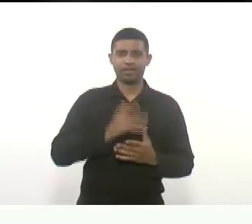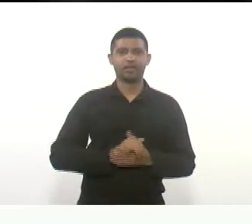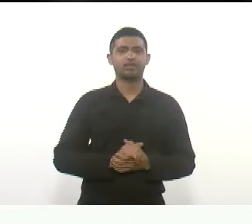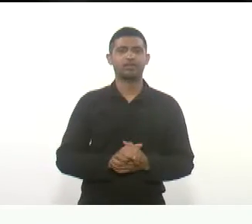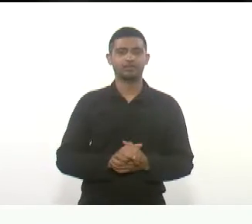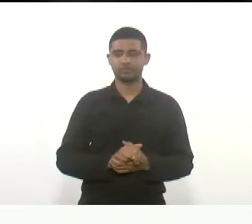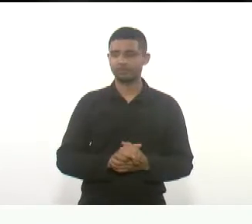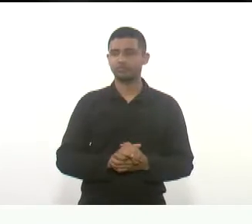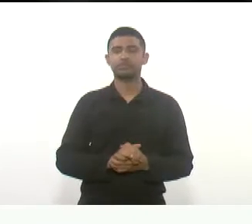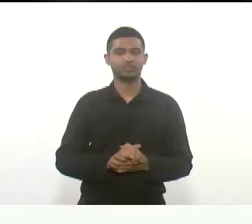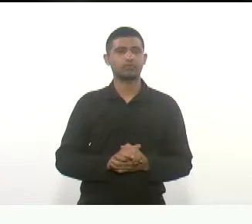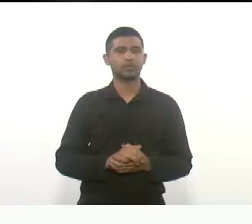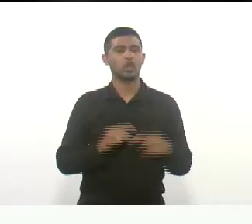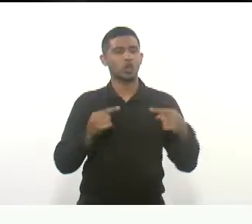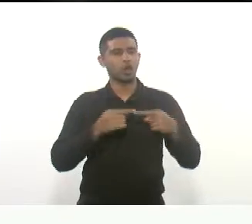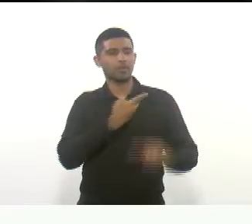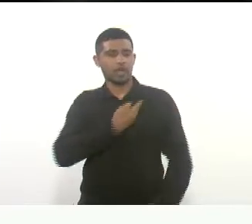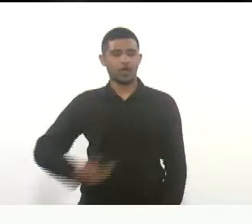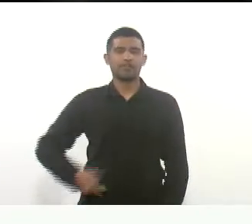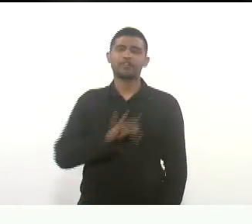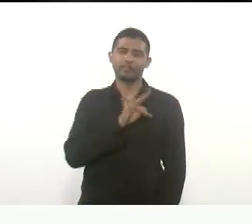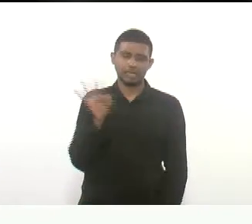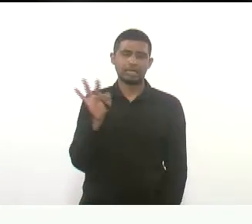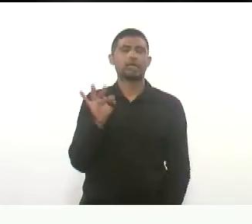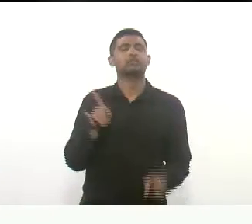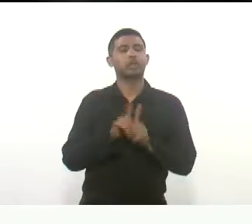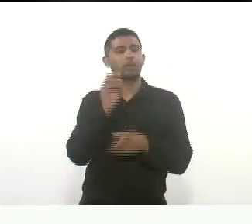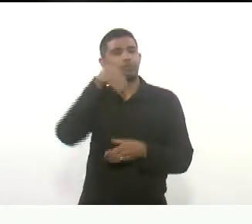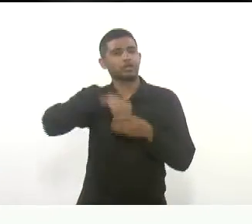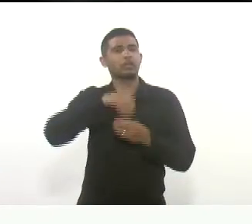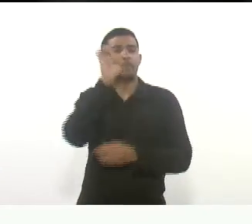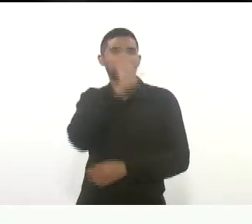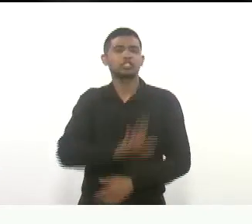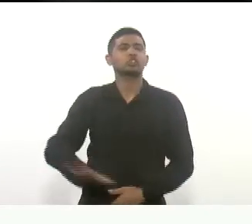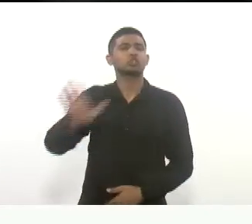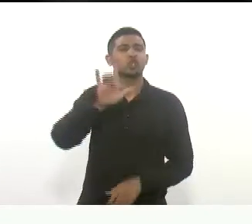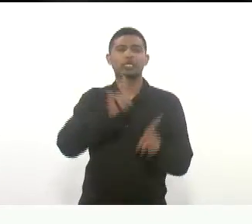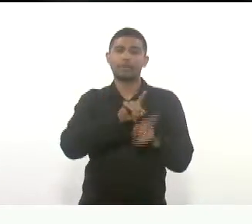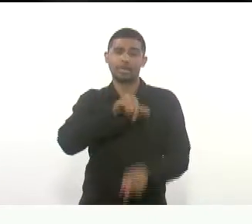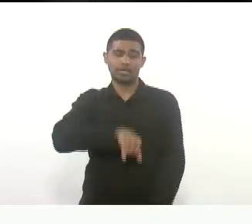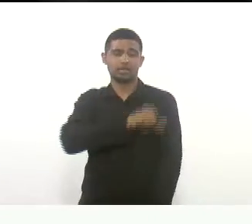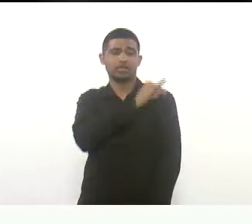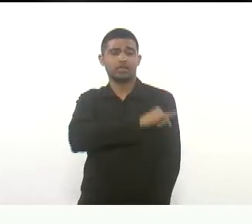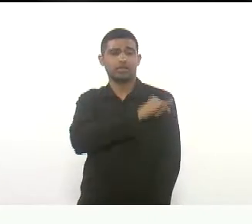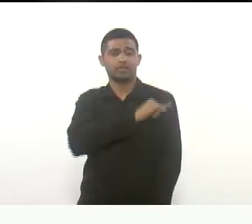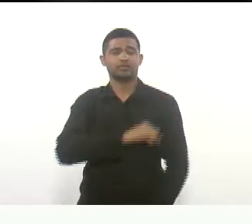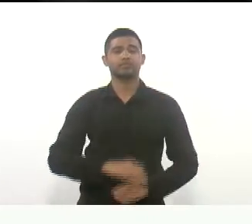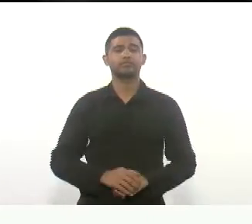inclusive, programa do governo federal, está sendo implantado aí no Brasil inteiro, inclusive no Rio.